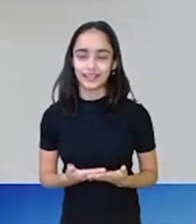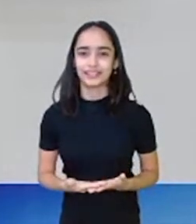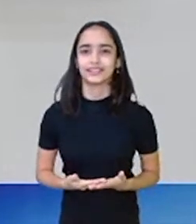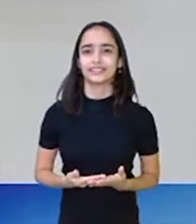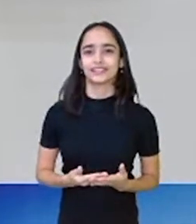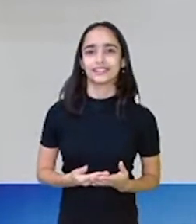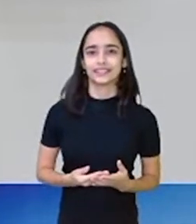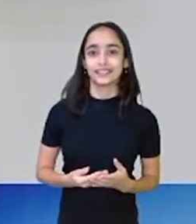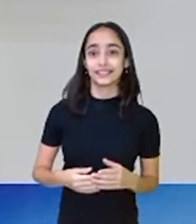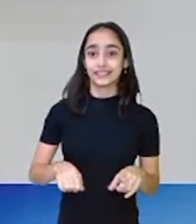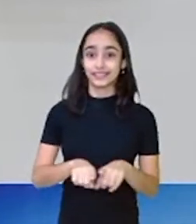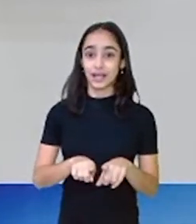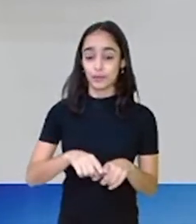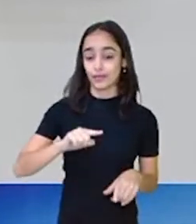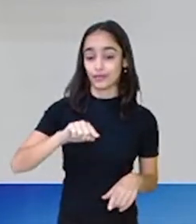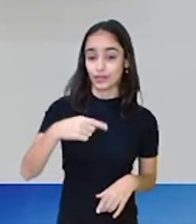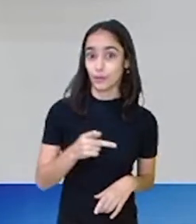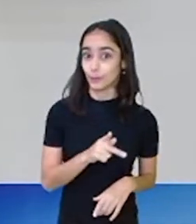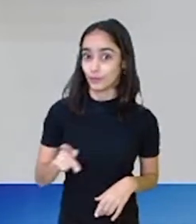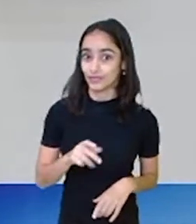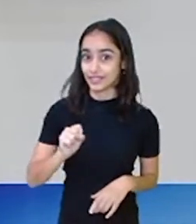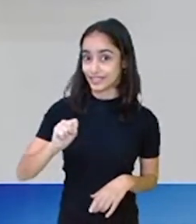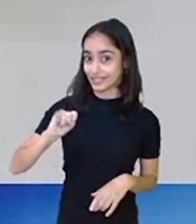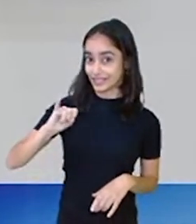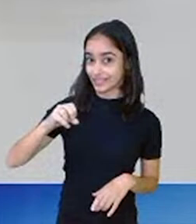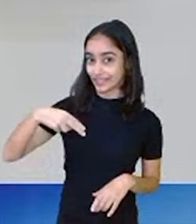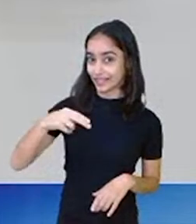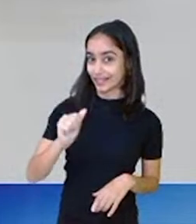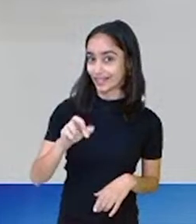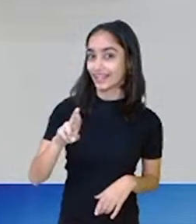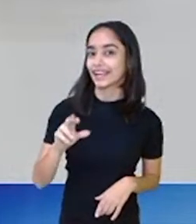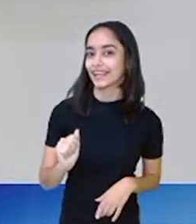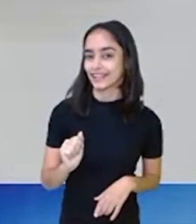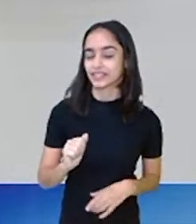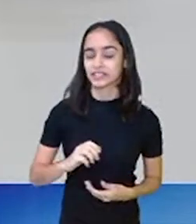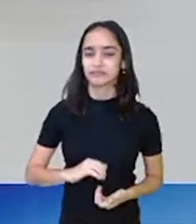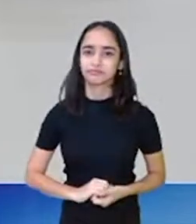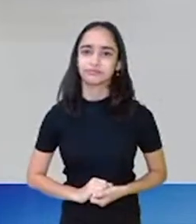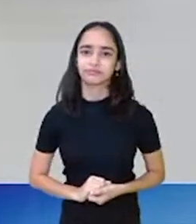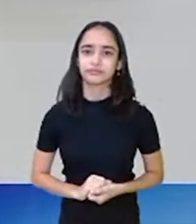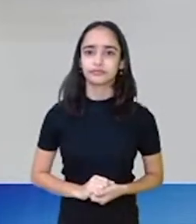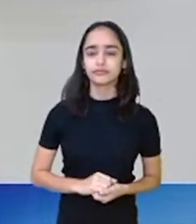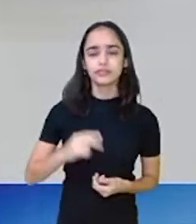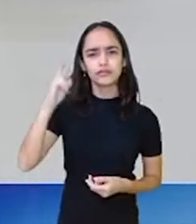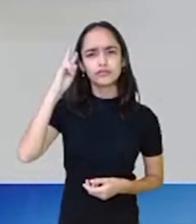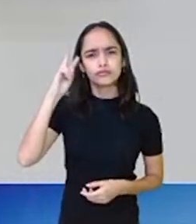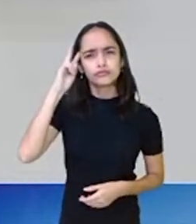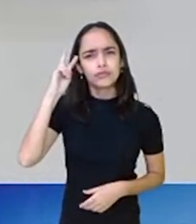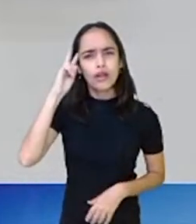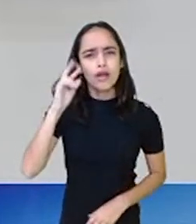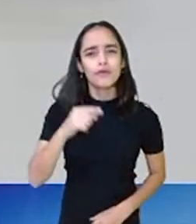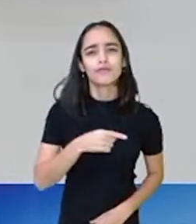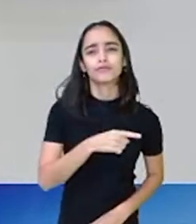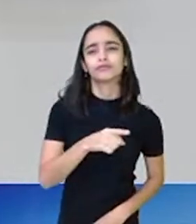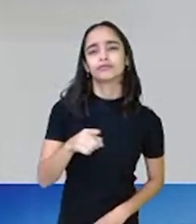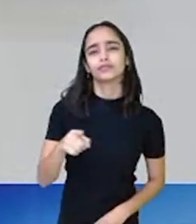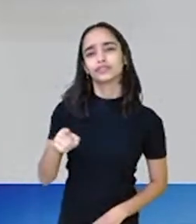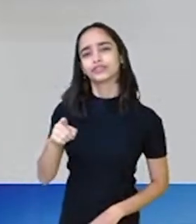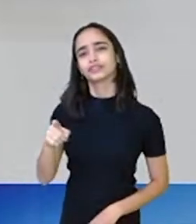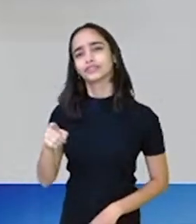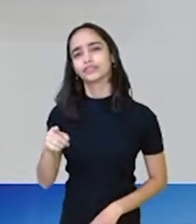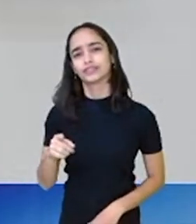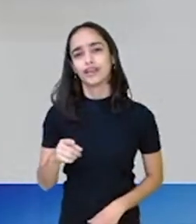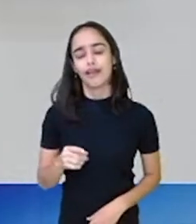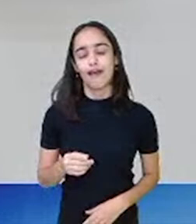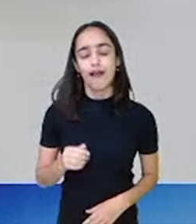professora Sinara, sempre aí essa sequência. E também lembrando a vocês que podem estar aí ainda se acostumando